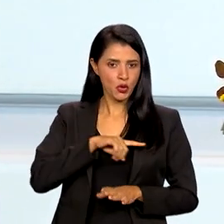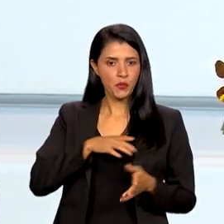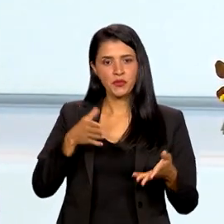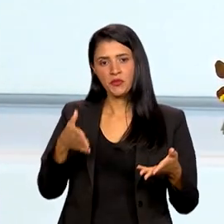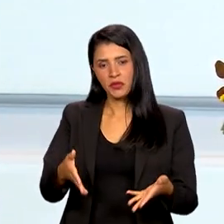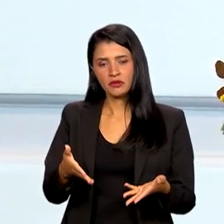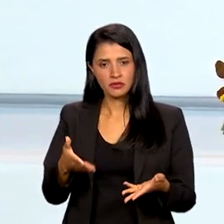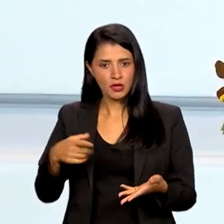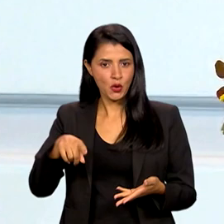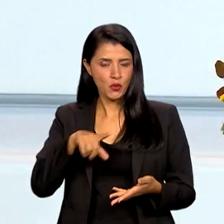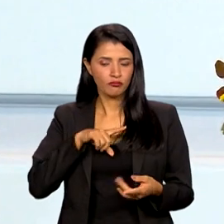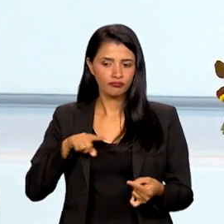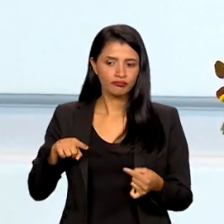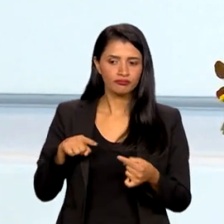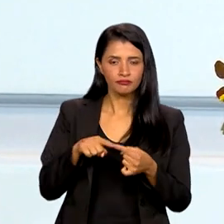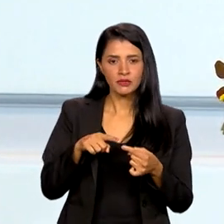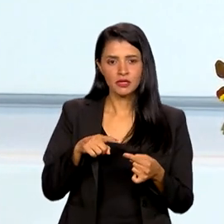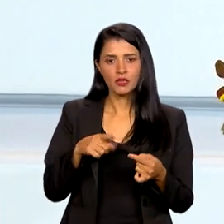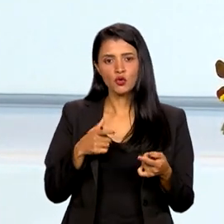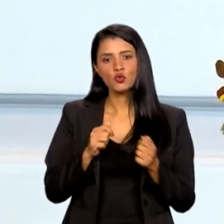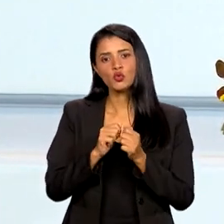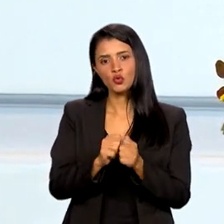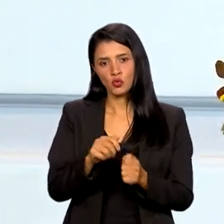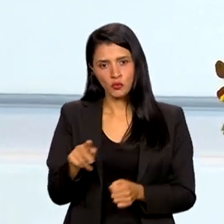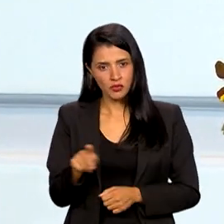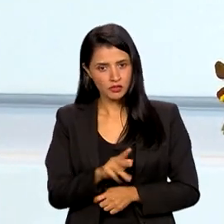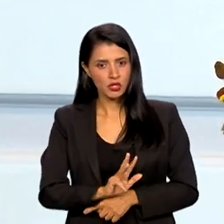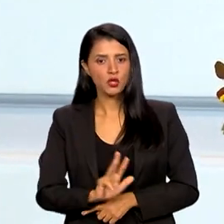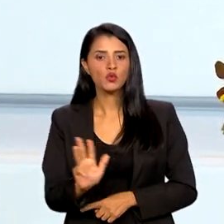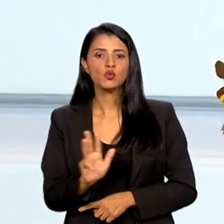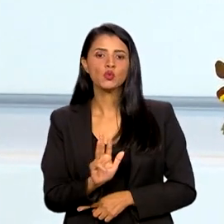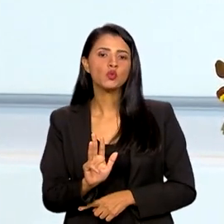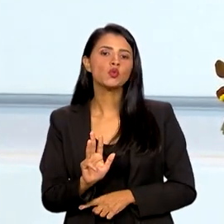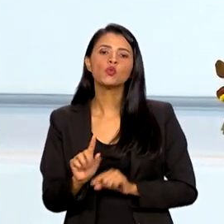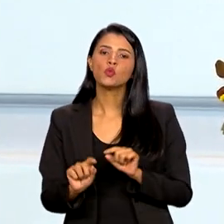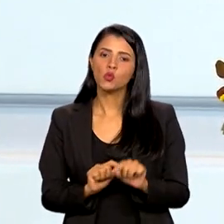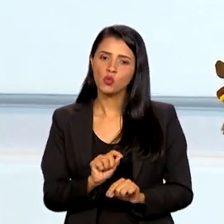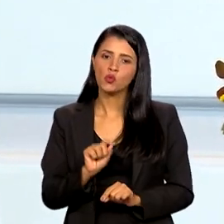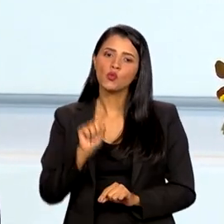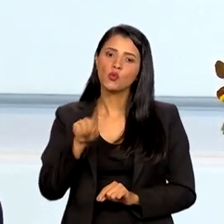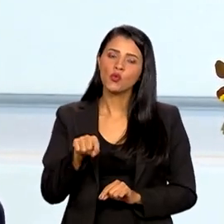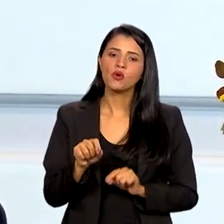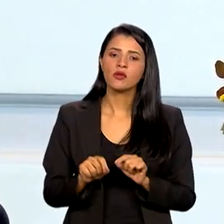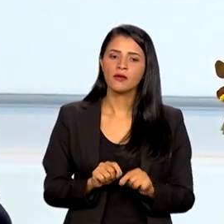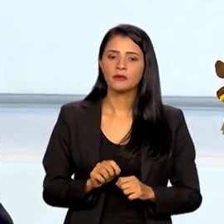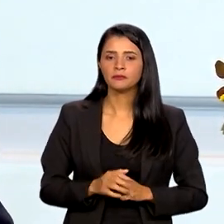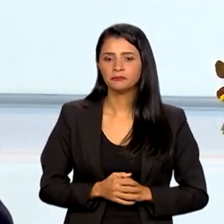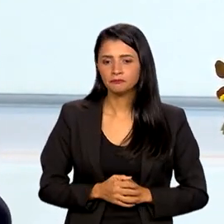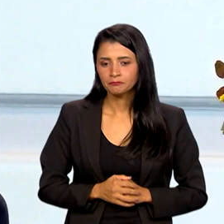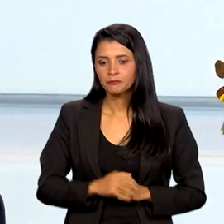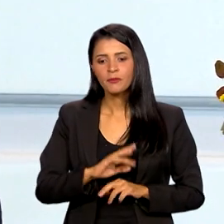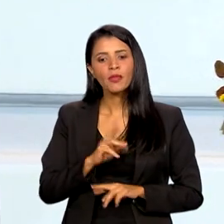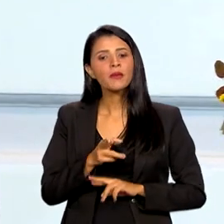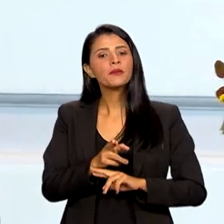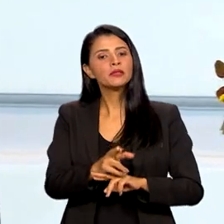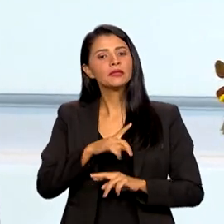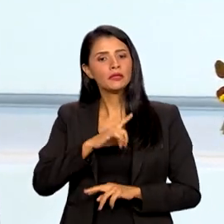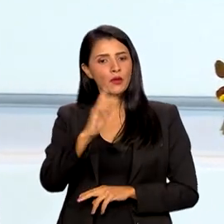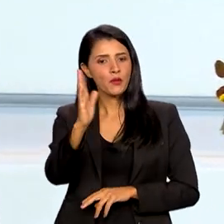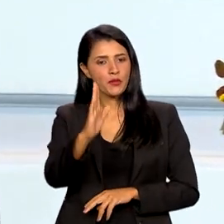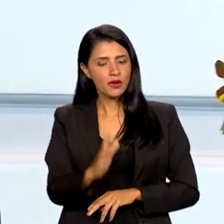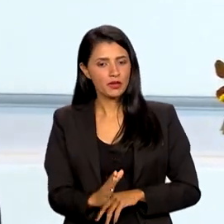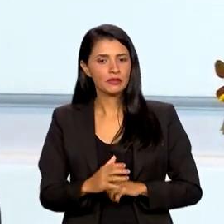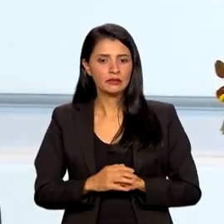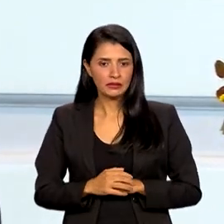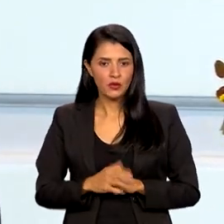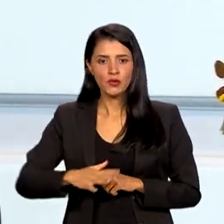participação nessas missões com o presidente Lula tem sido de reapresentar o Brasil para